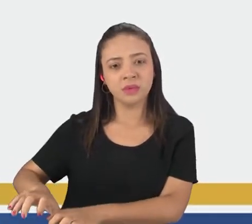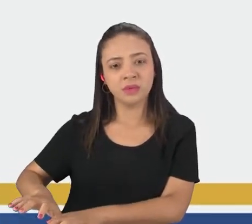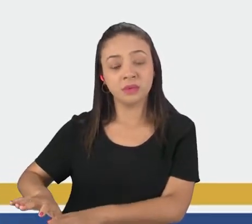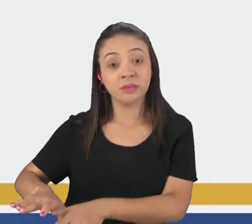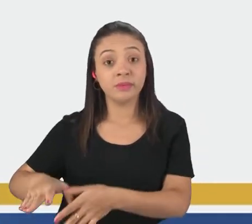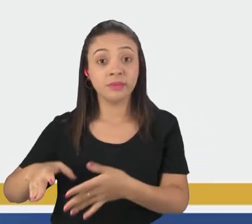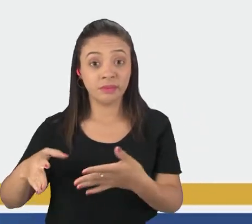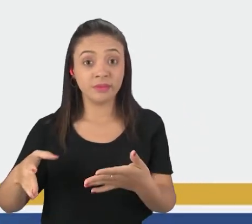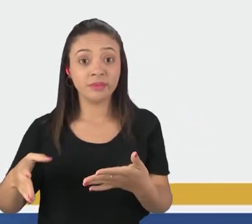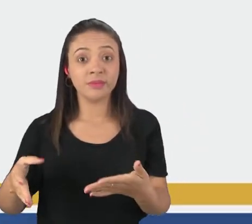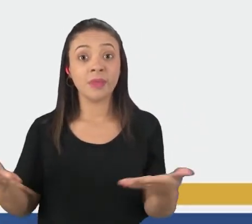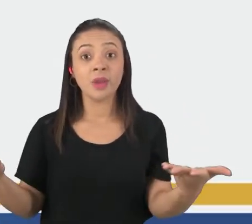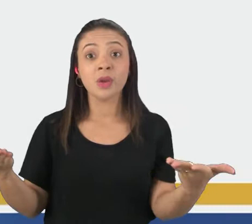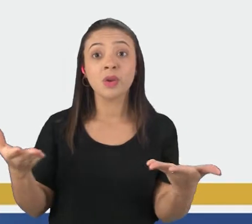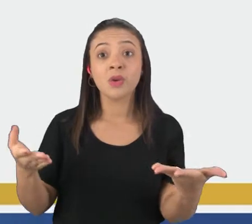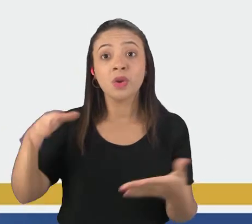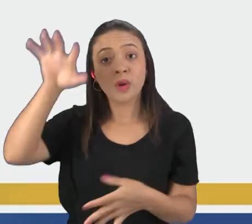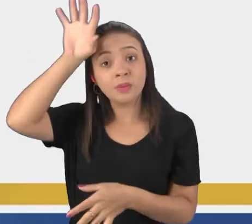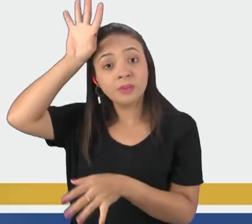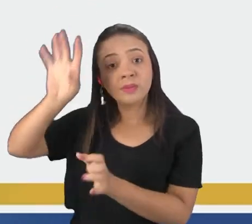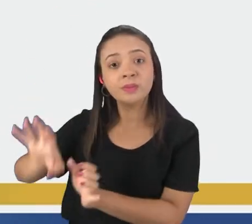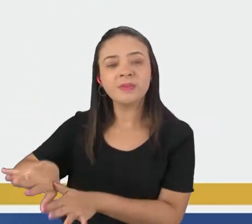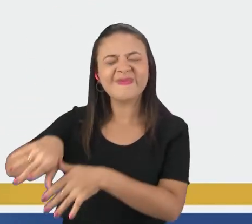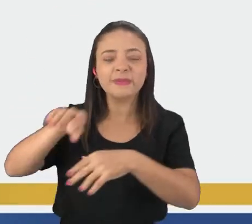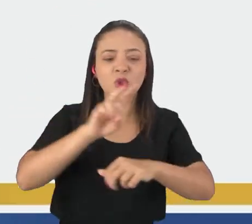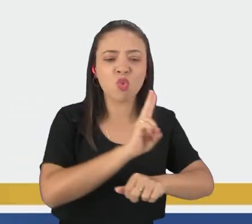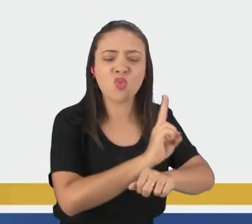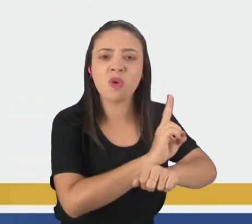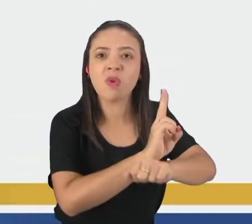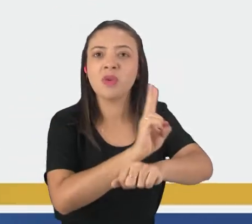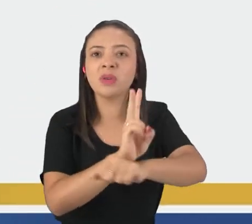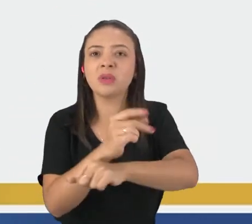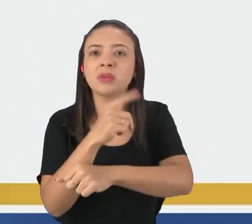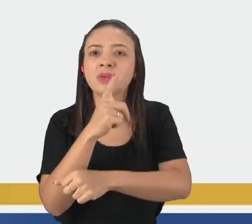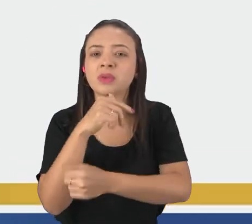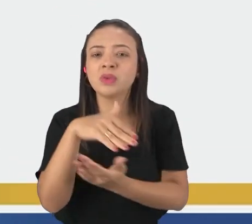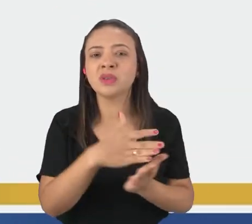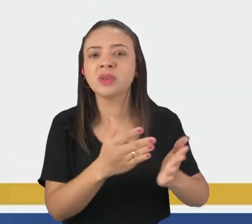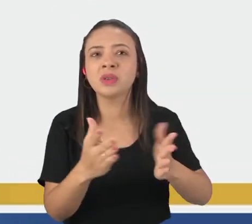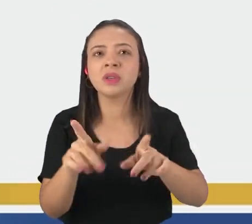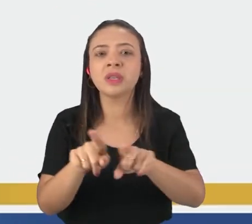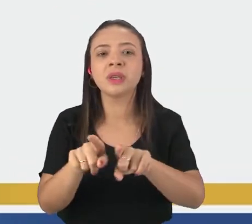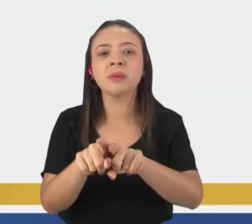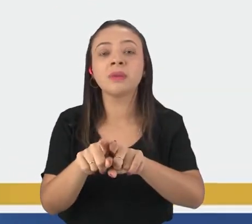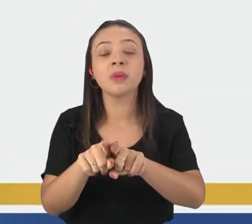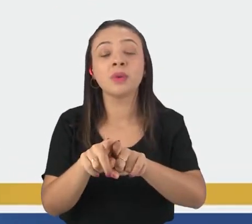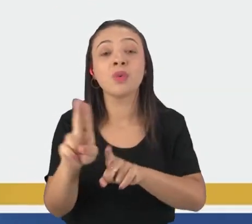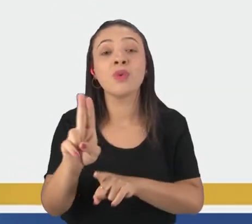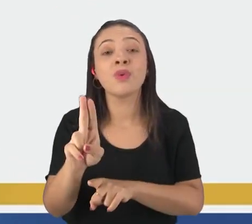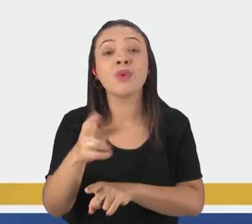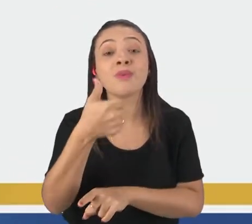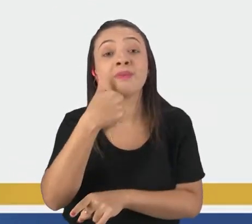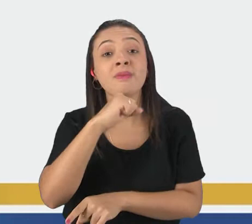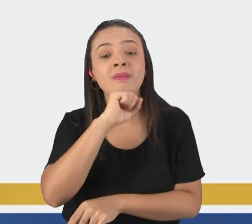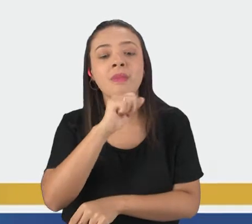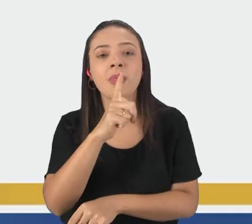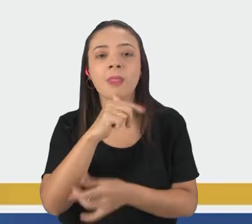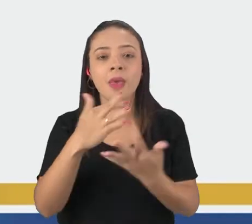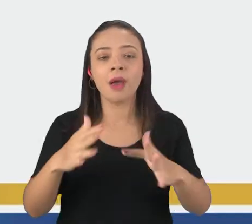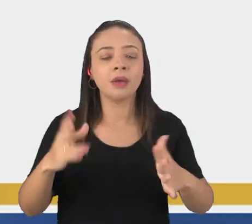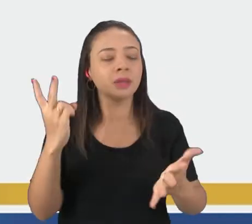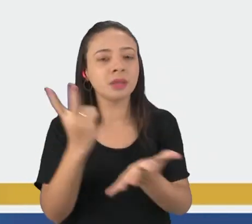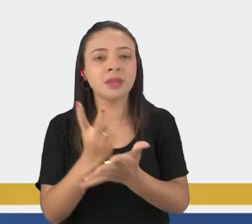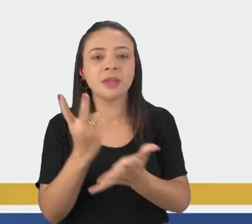A partir daquele dia, Yara tornou-se protetora dos rios, conhecida como a Mãe das Águas. Ao